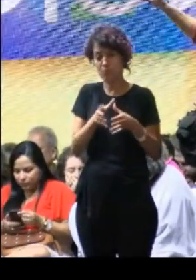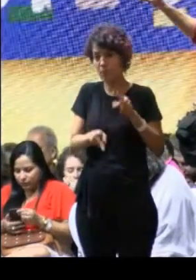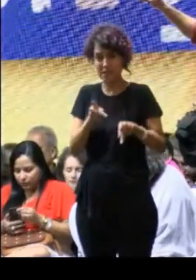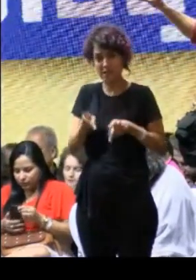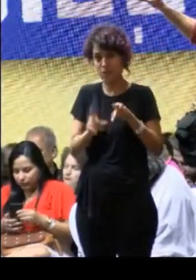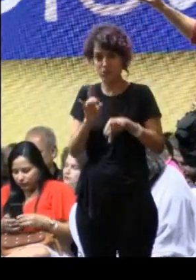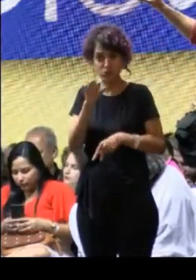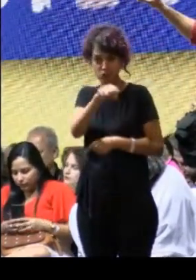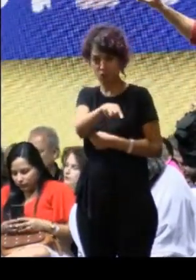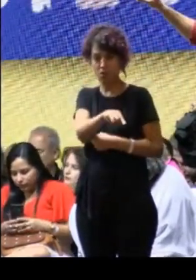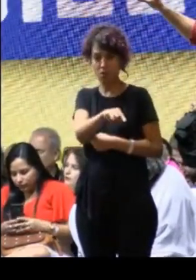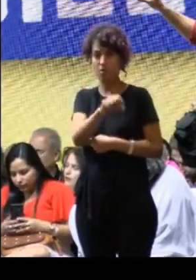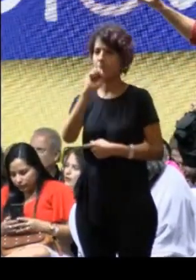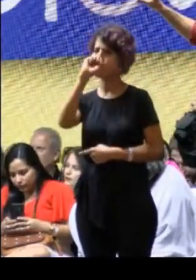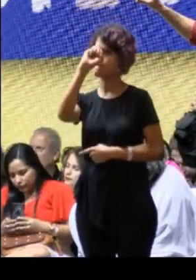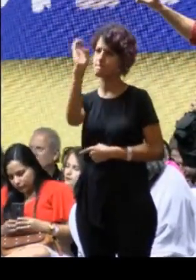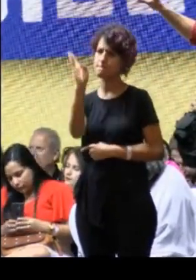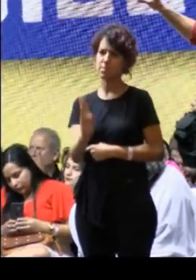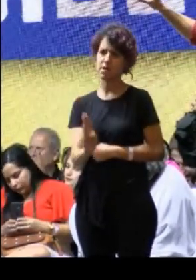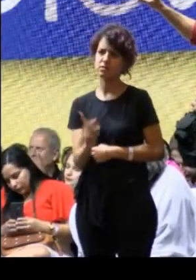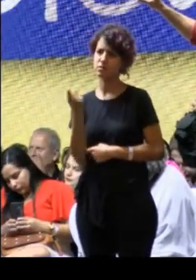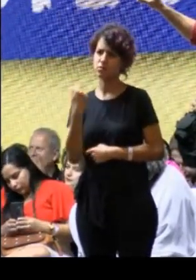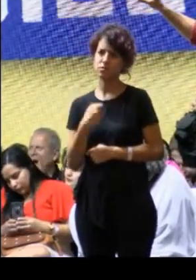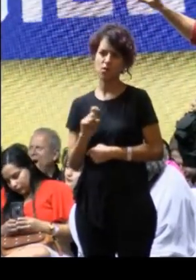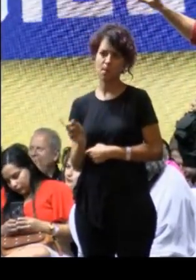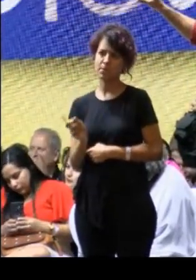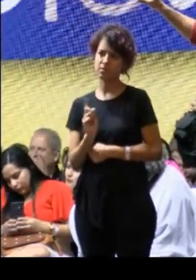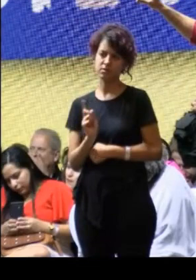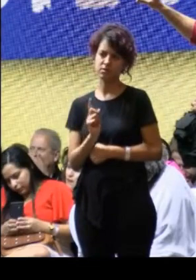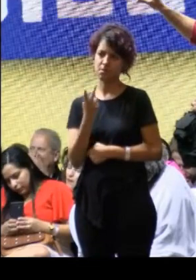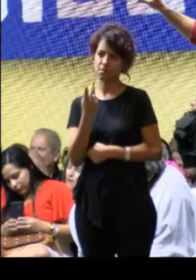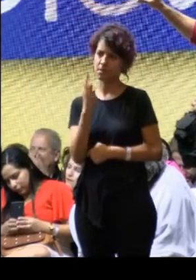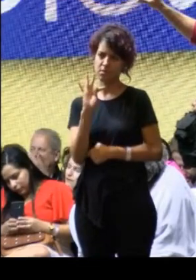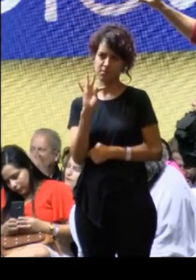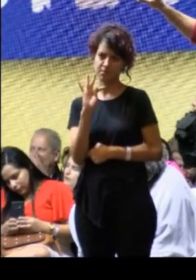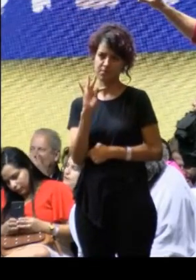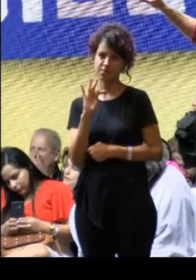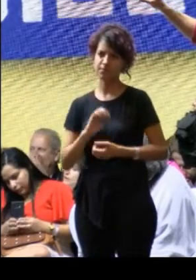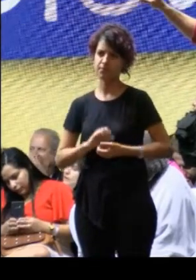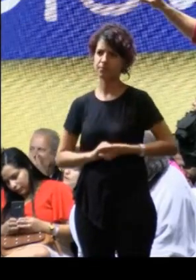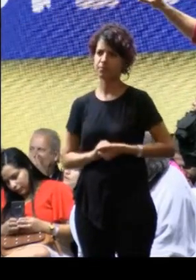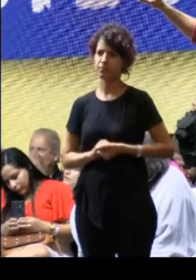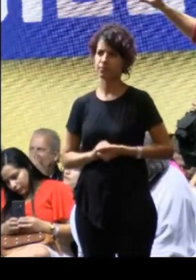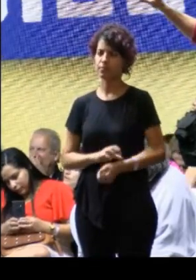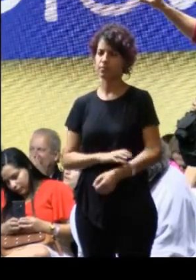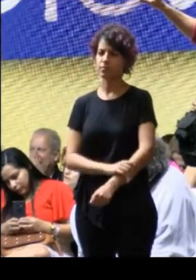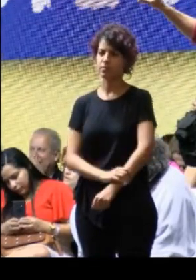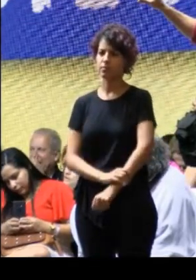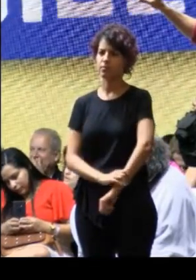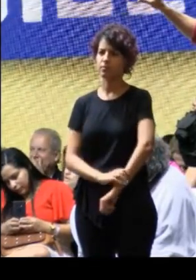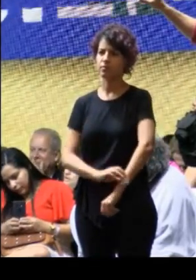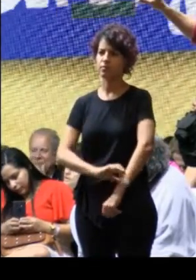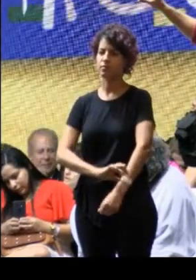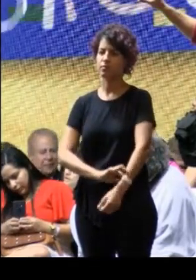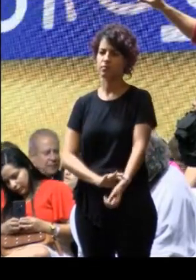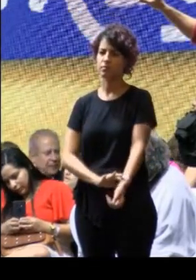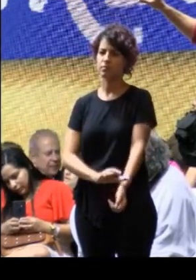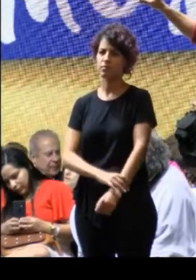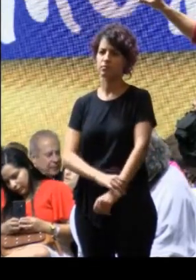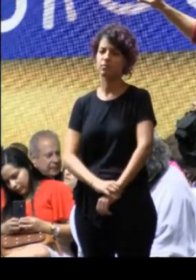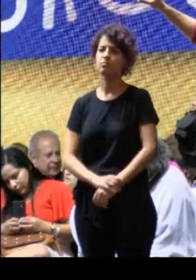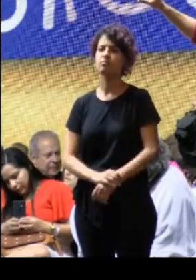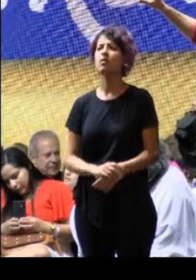o Brasil não precisaria do PT. Para o mercado decidir quem pode ou